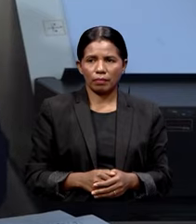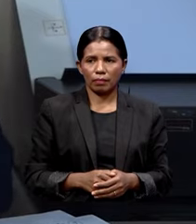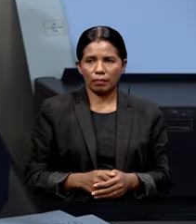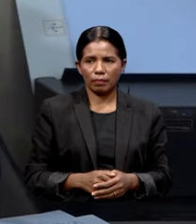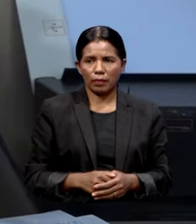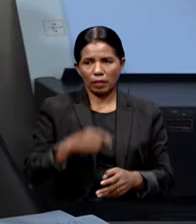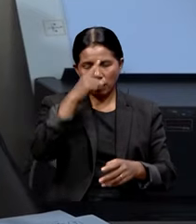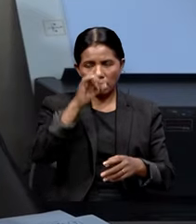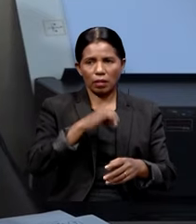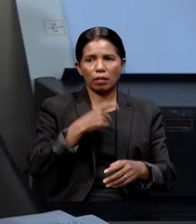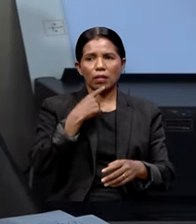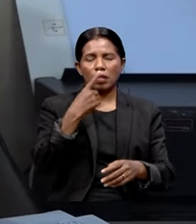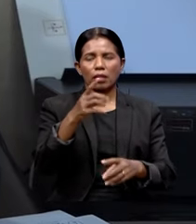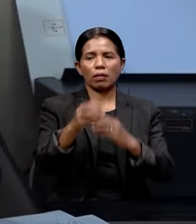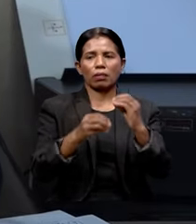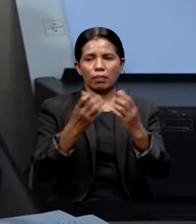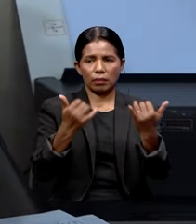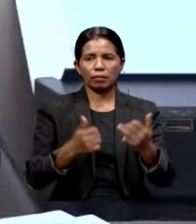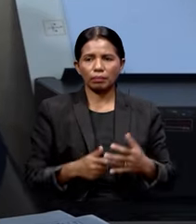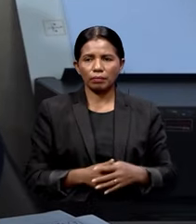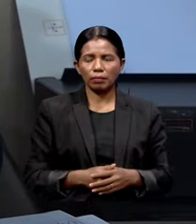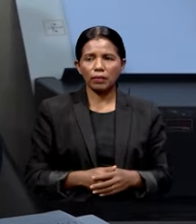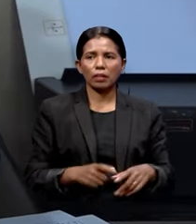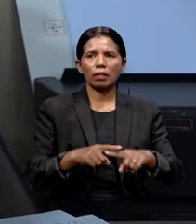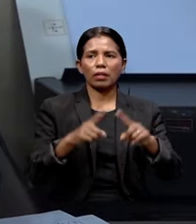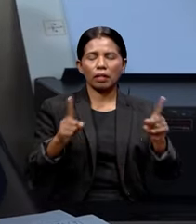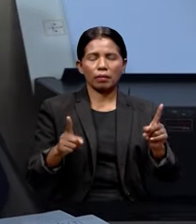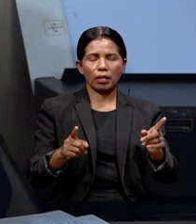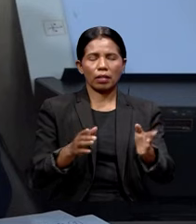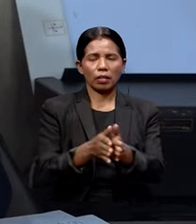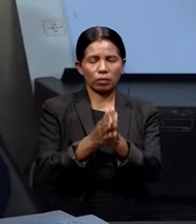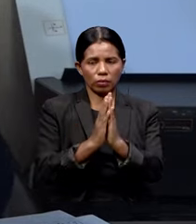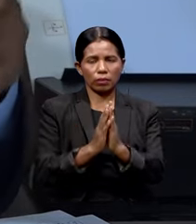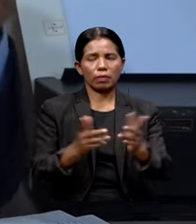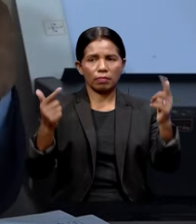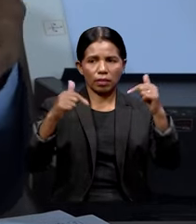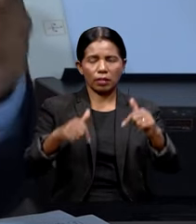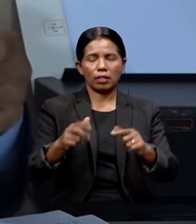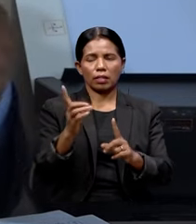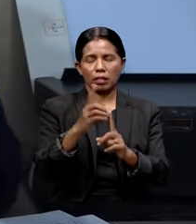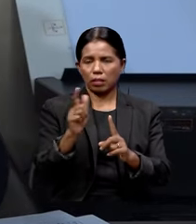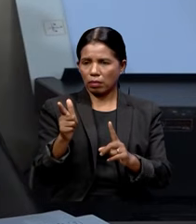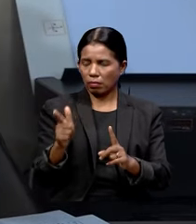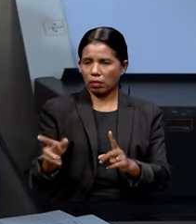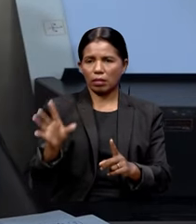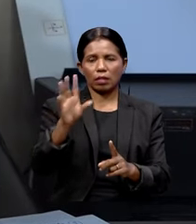então nem a coisa hóca esclarece cata mas mas bem quando pedido formal mais e a dia 26 de abril